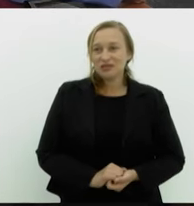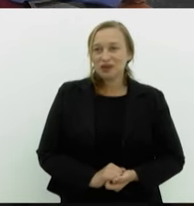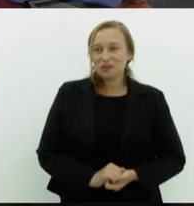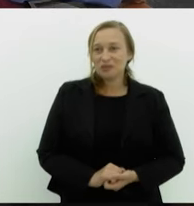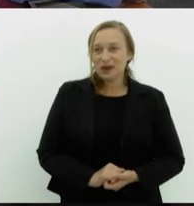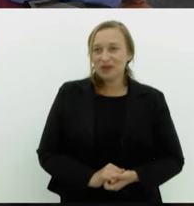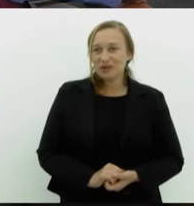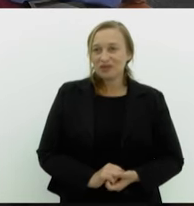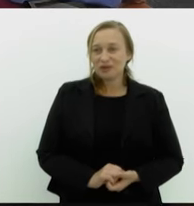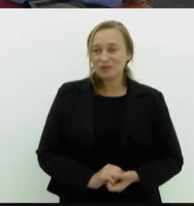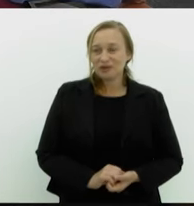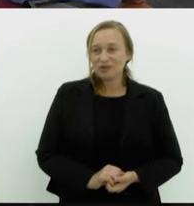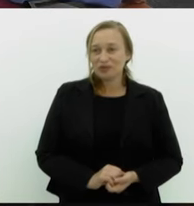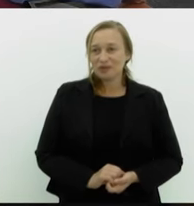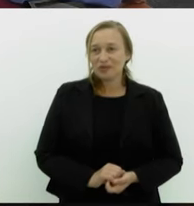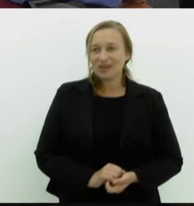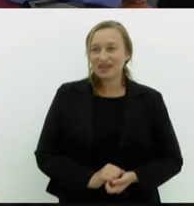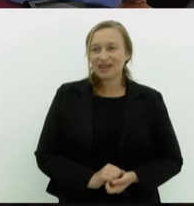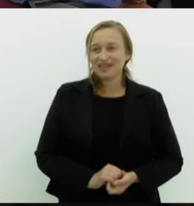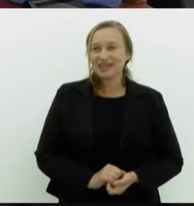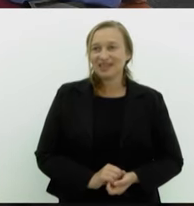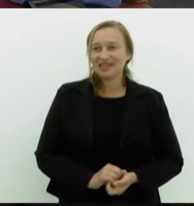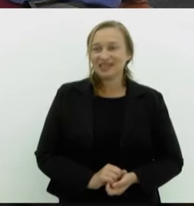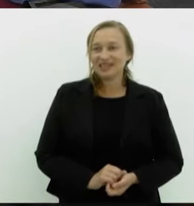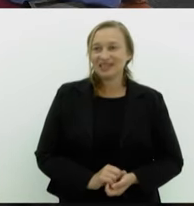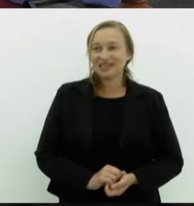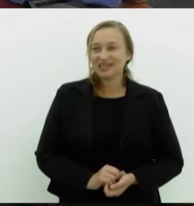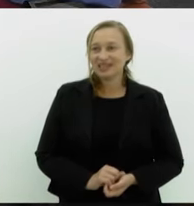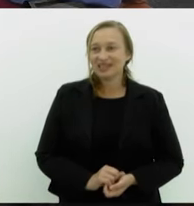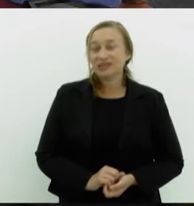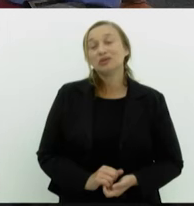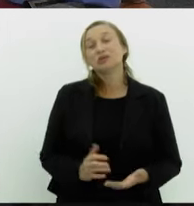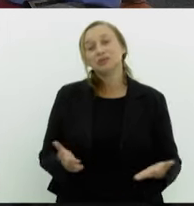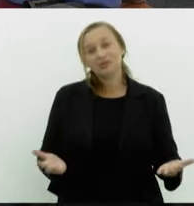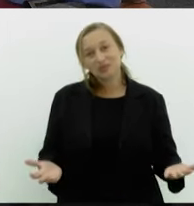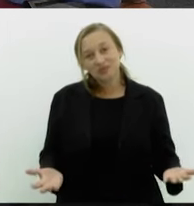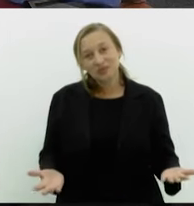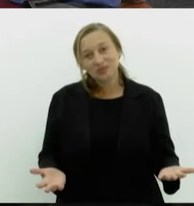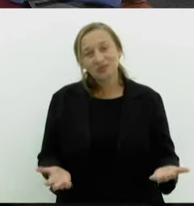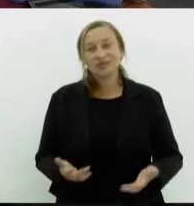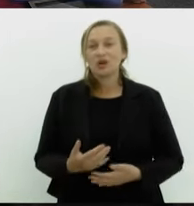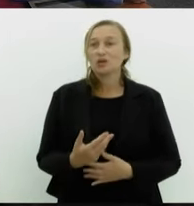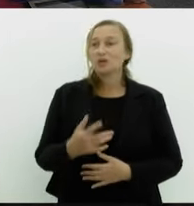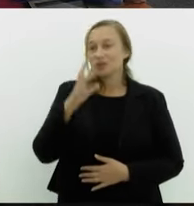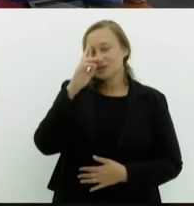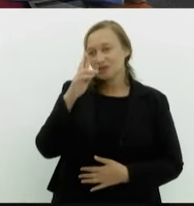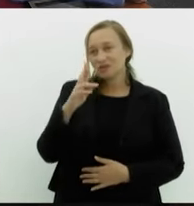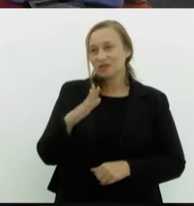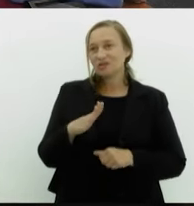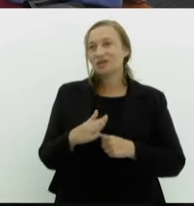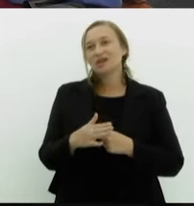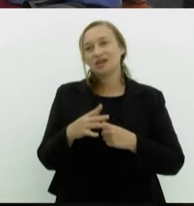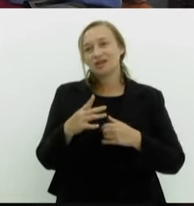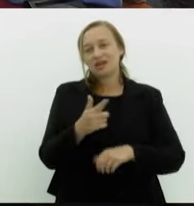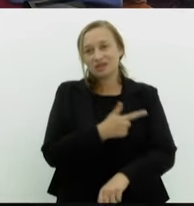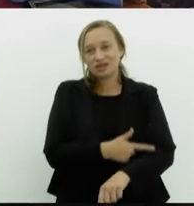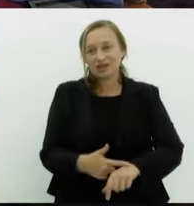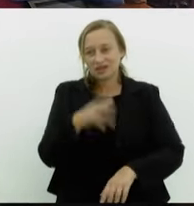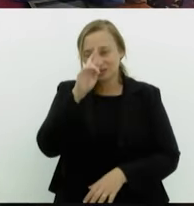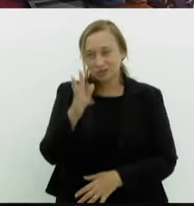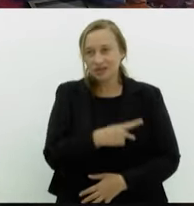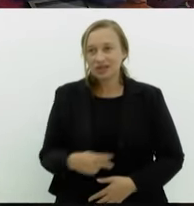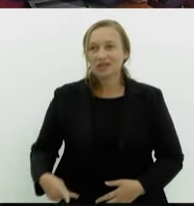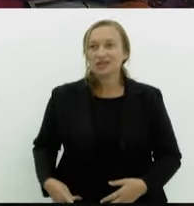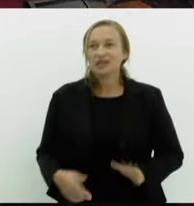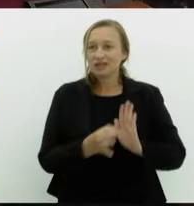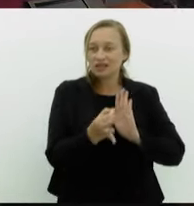Um deputado presidente, fora da curva. Que isso, o senhor é muito gentil, presidente. Parecer da CCJ, as emendas